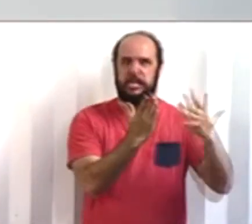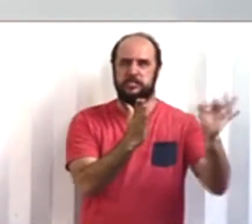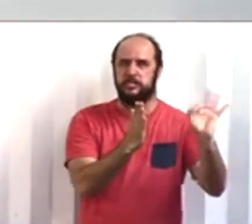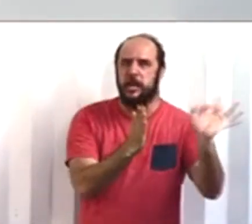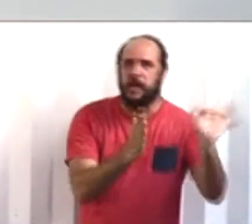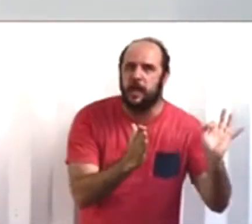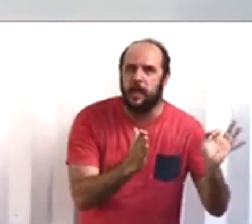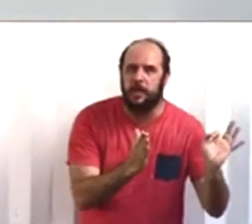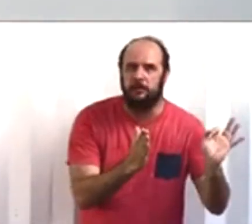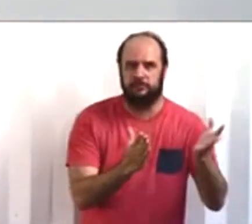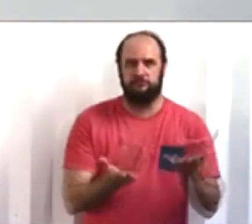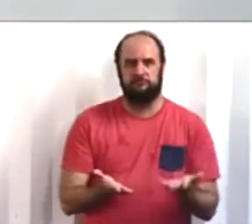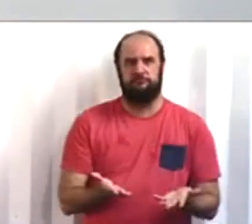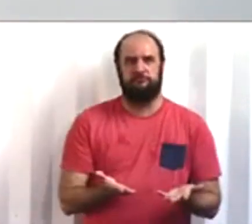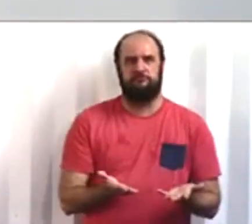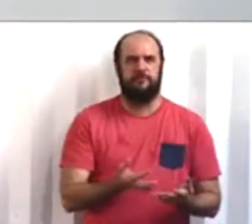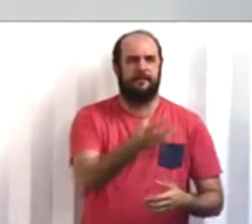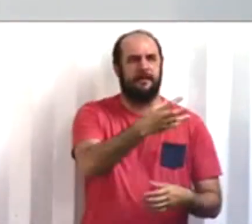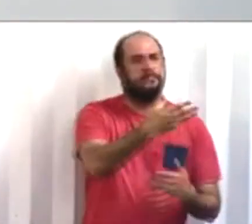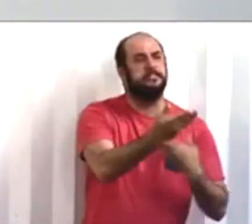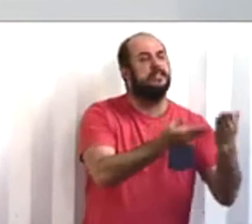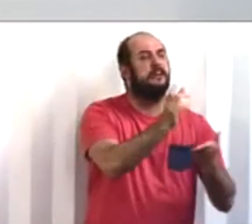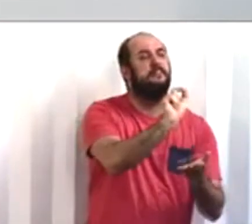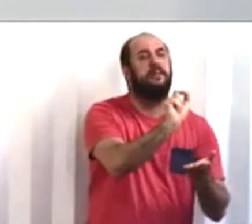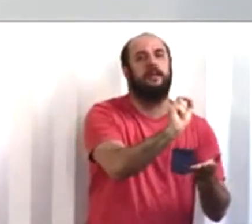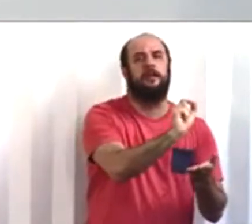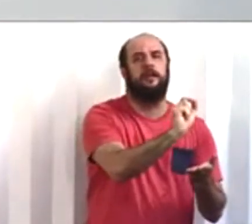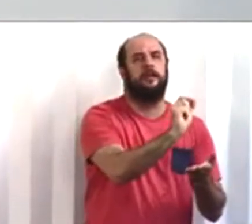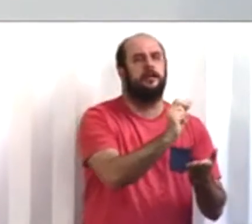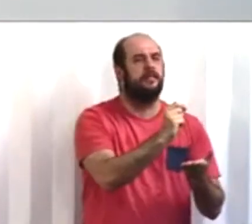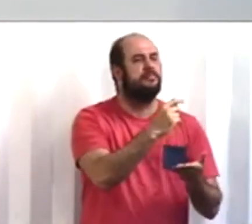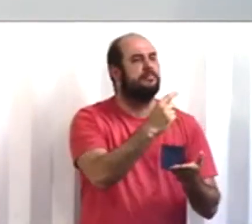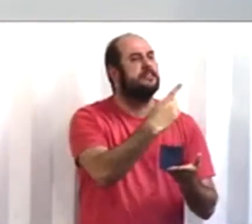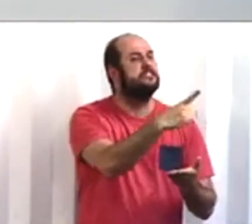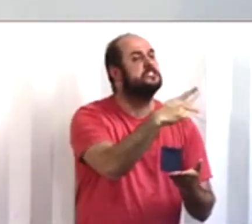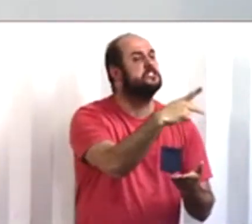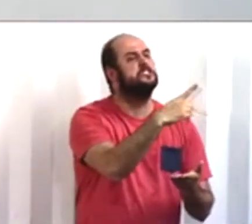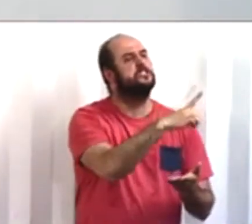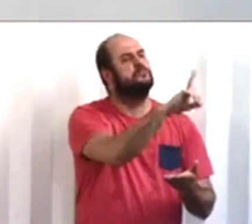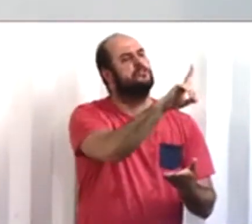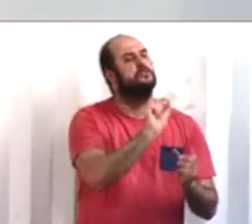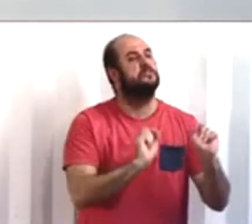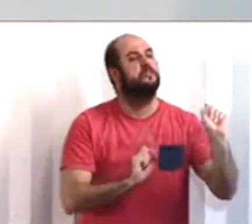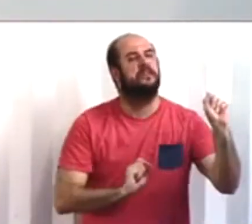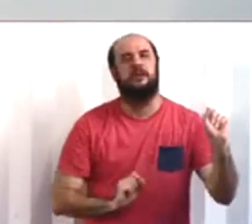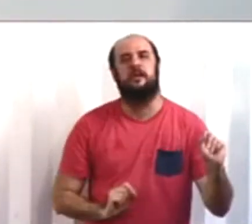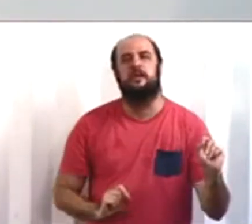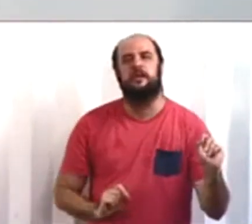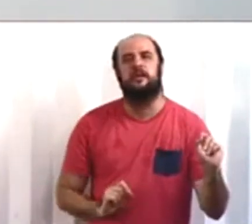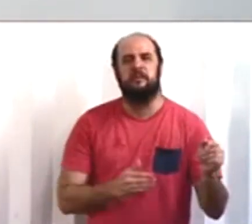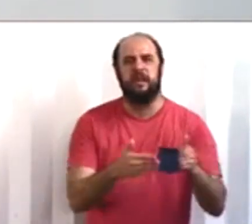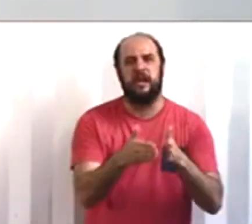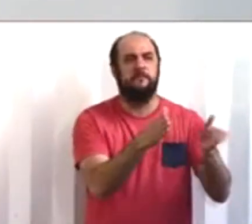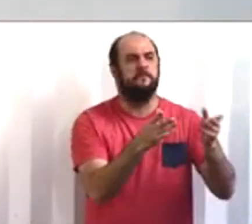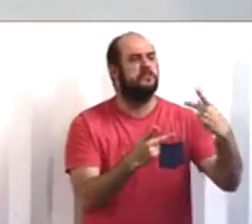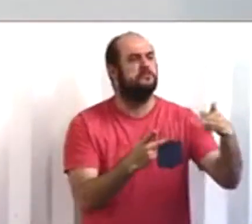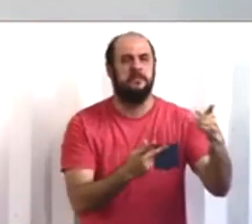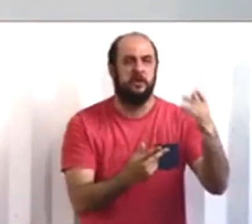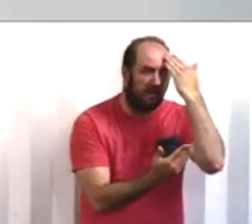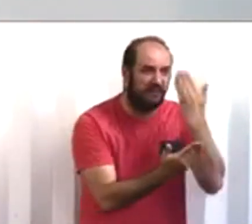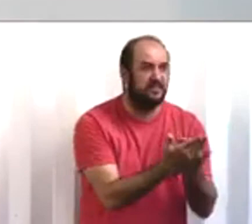A que rei você serve? Quem é o seu Deus? Que caminho você anda? Em quem você